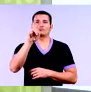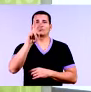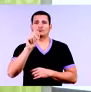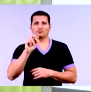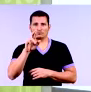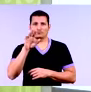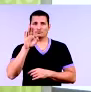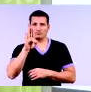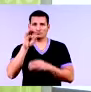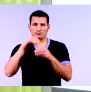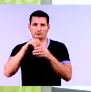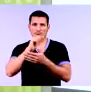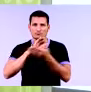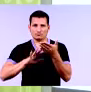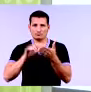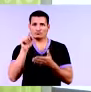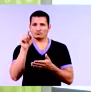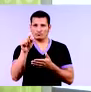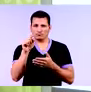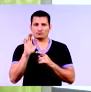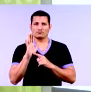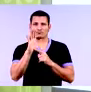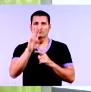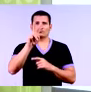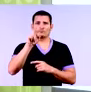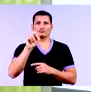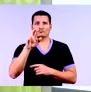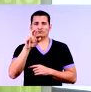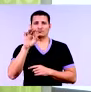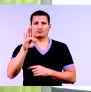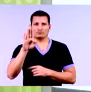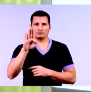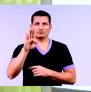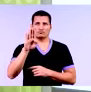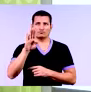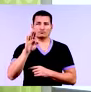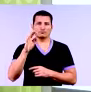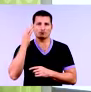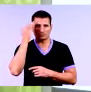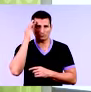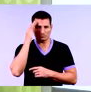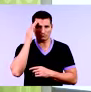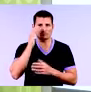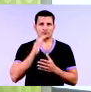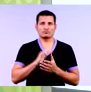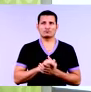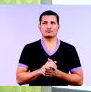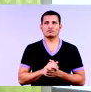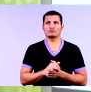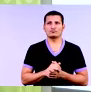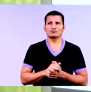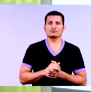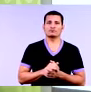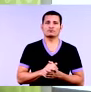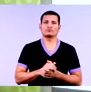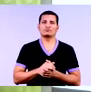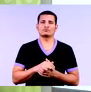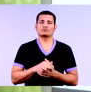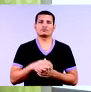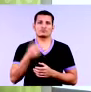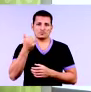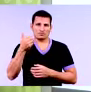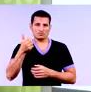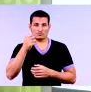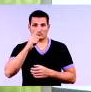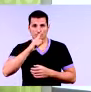dentro de um texto, ponto para exibir a variável B. Entendendo que o pré-requisito disso é a criação da variável